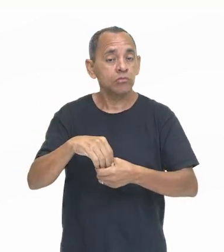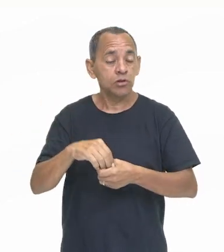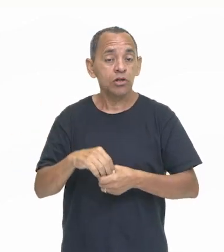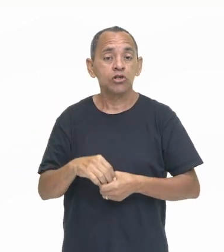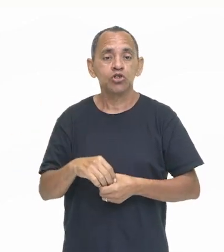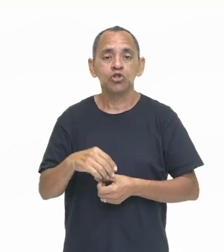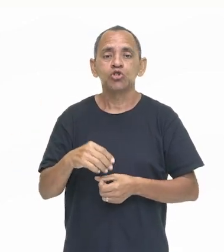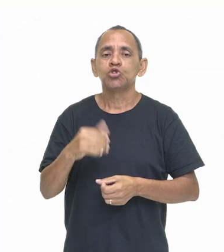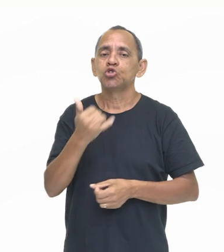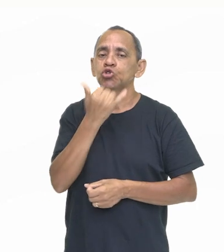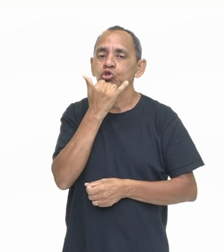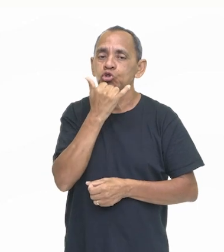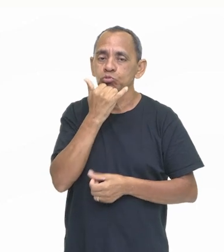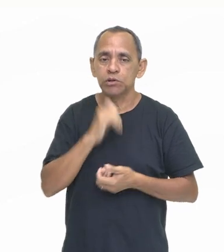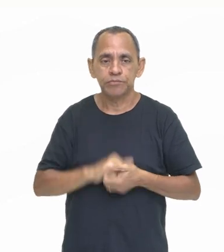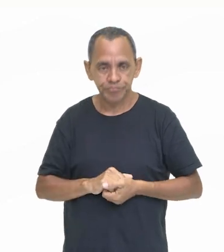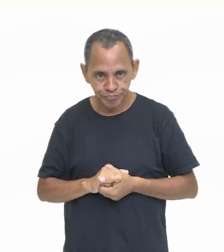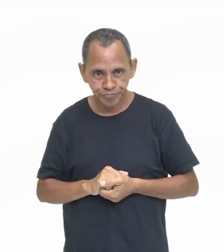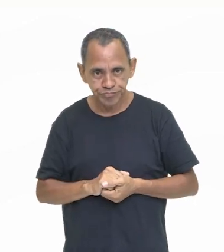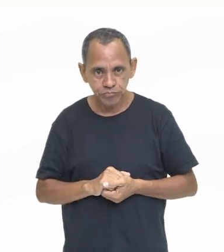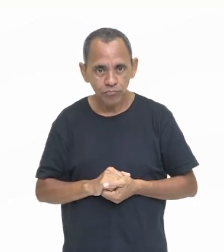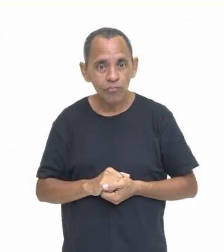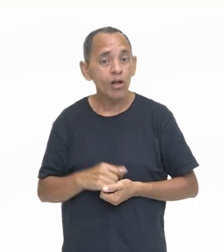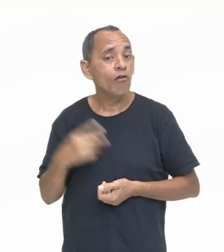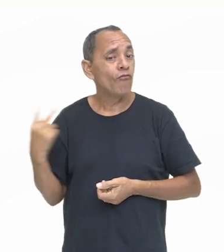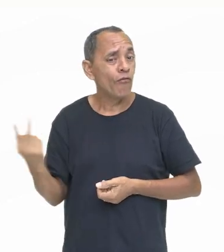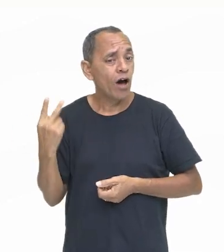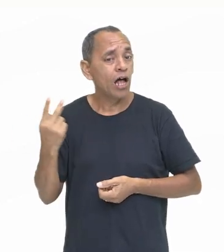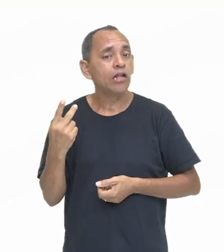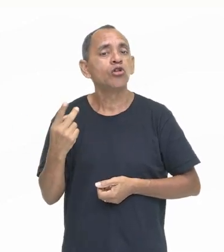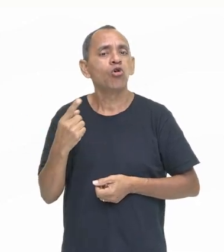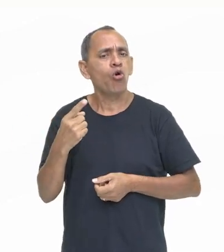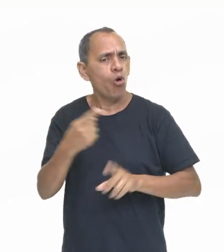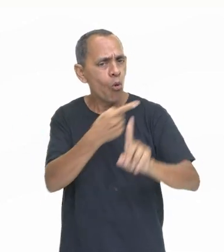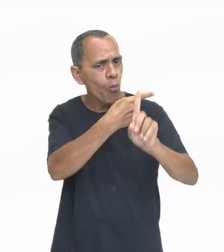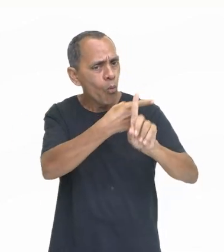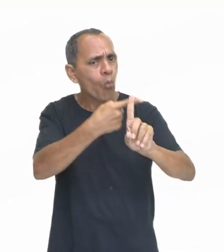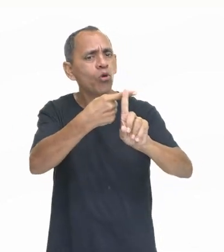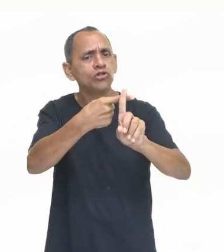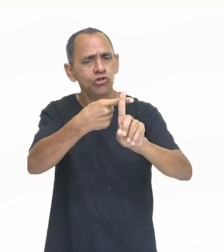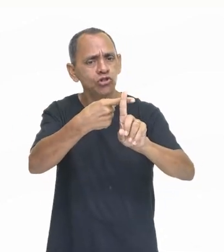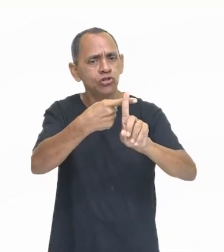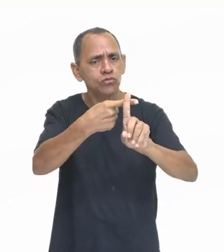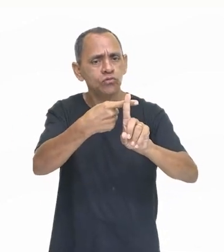positivo, né? E incluindo o zero, tá? Então a gente escreve assim, ó.